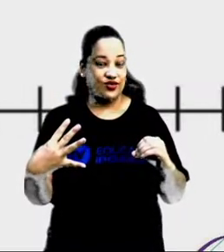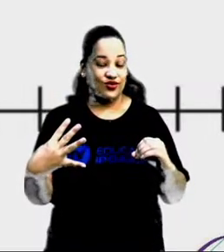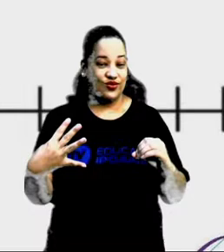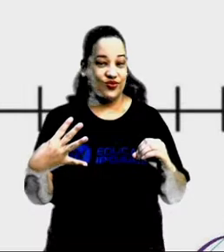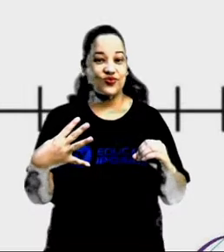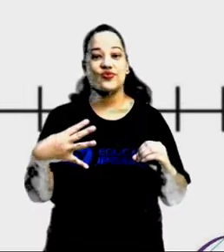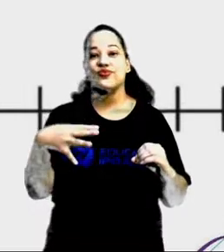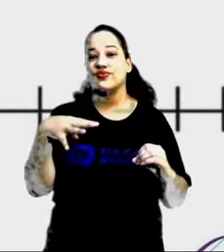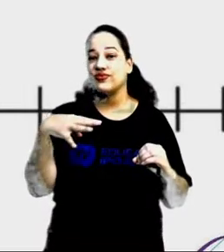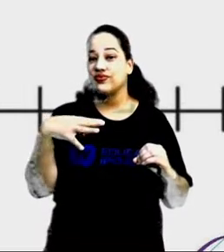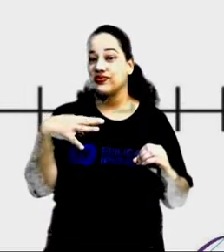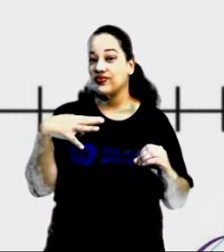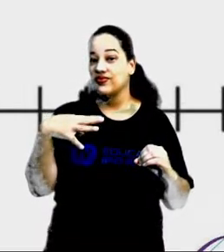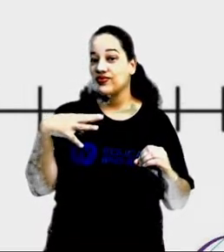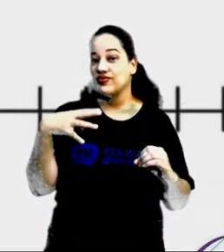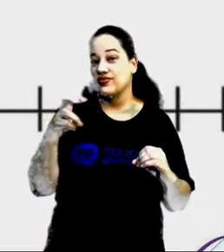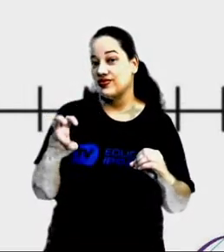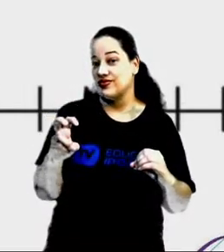quatro,